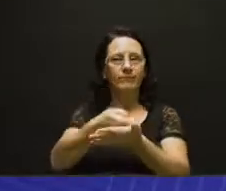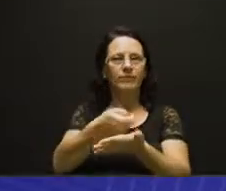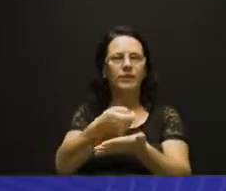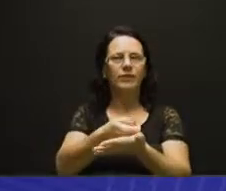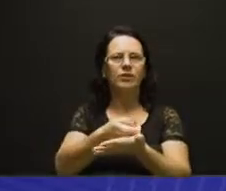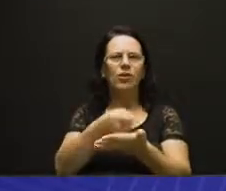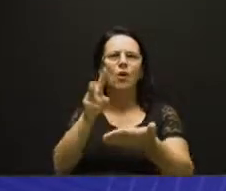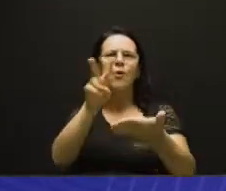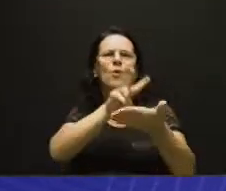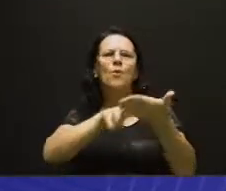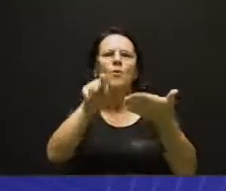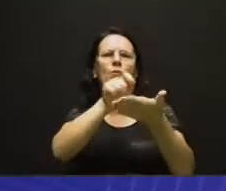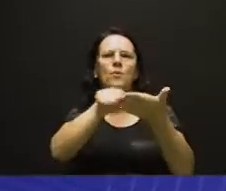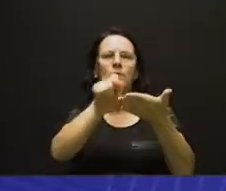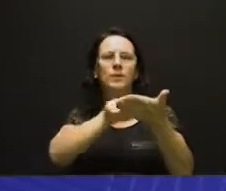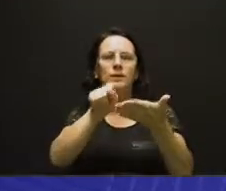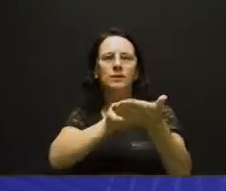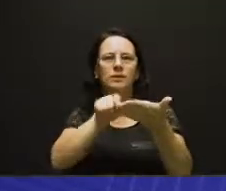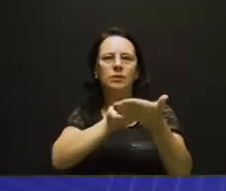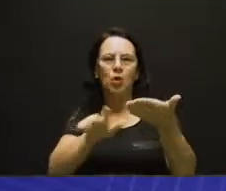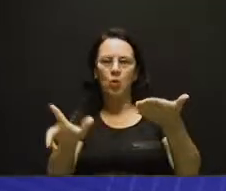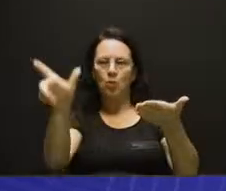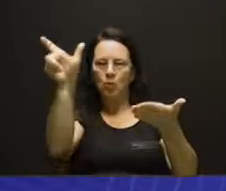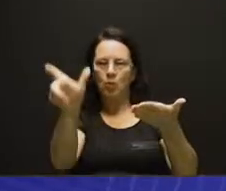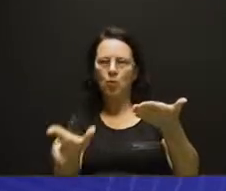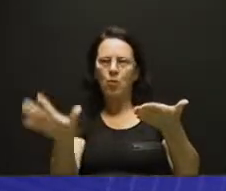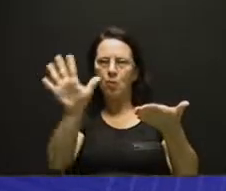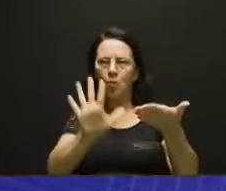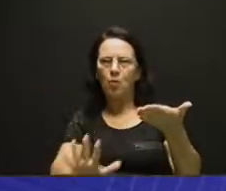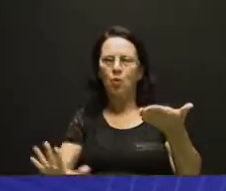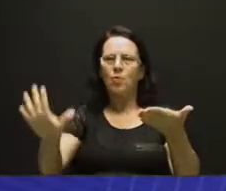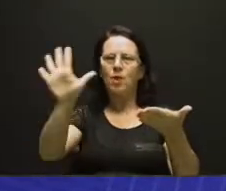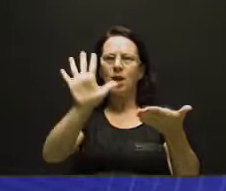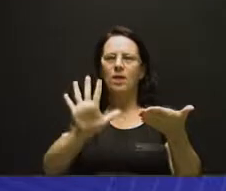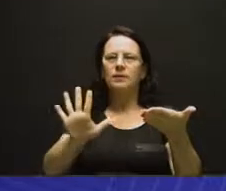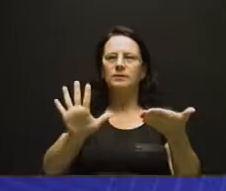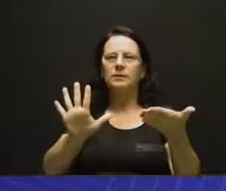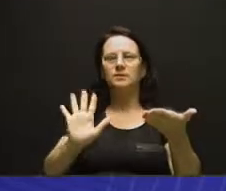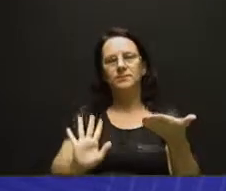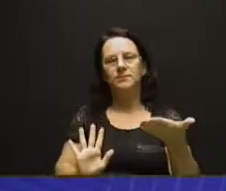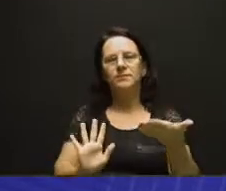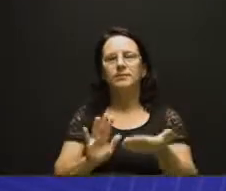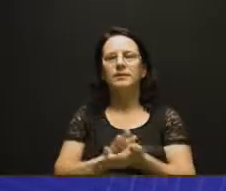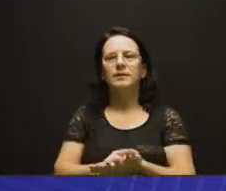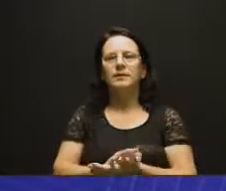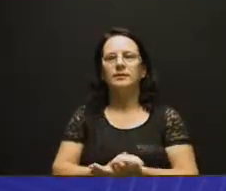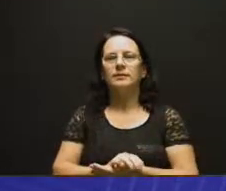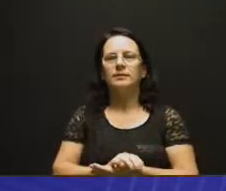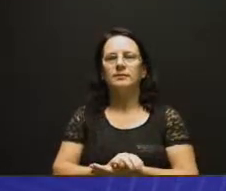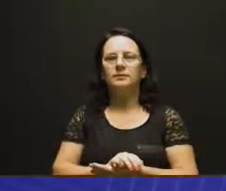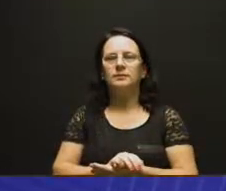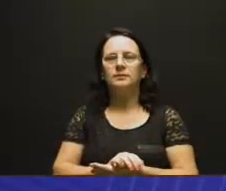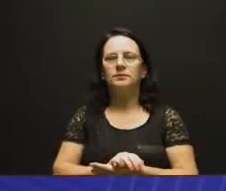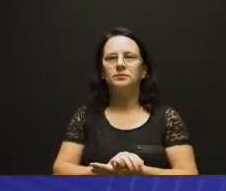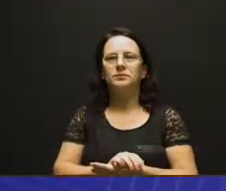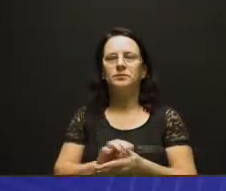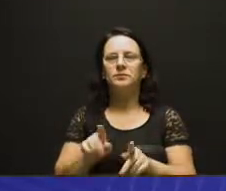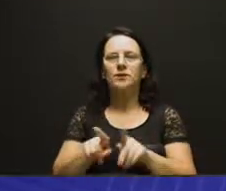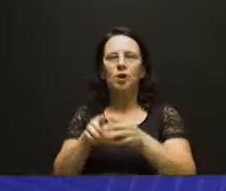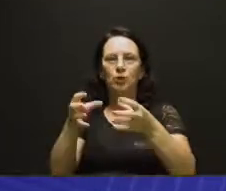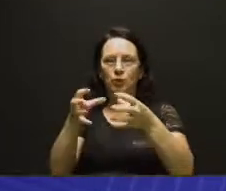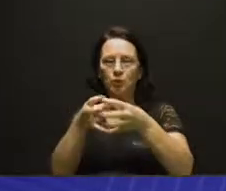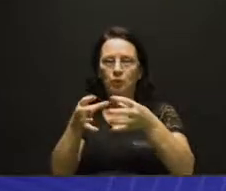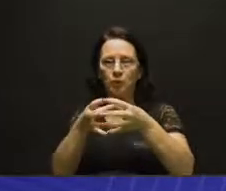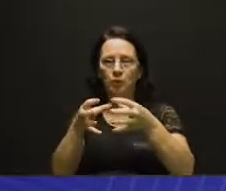uma avaliação global da pessoa que é uma avaliação biopsicossocial da deficiência mude através de uma equipe